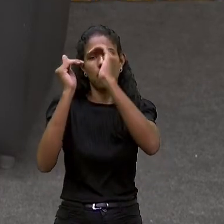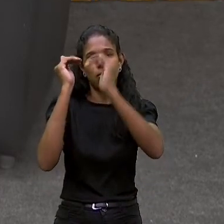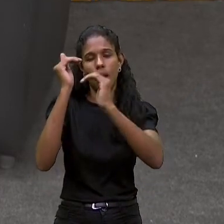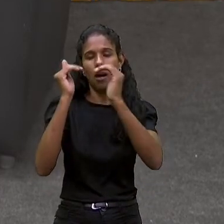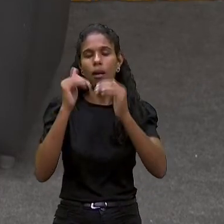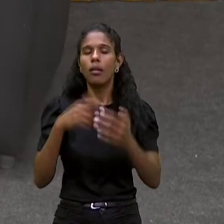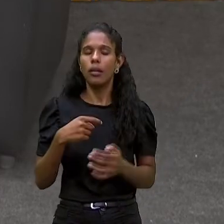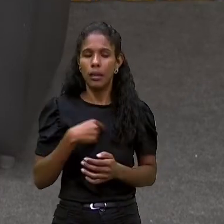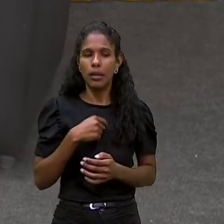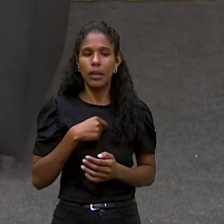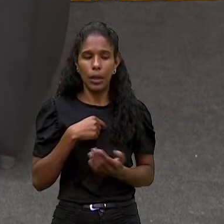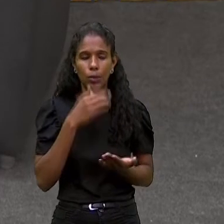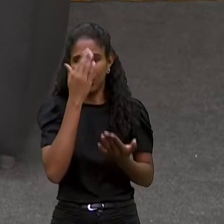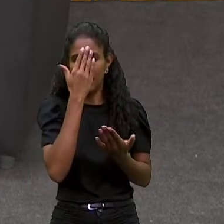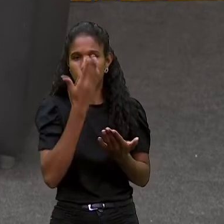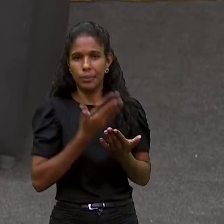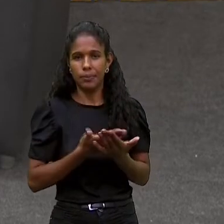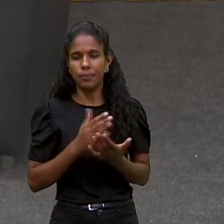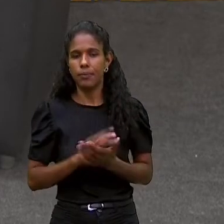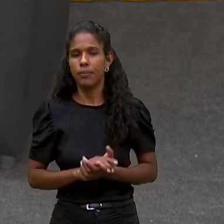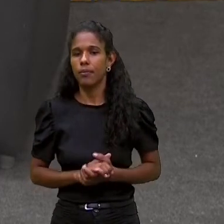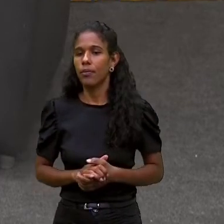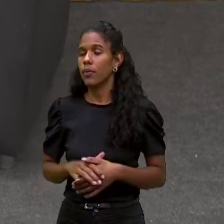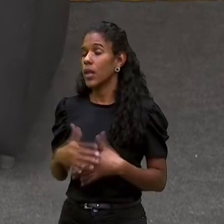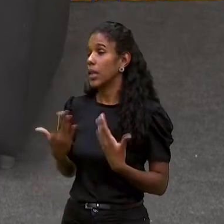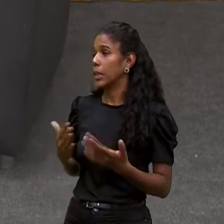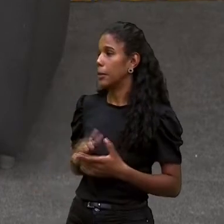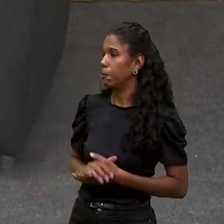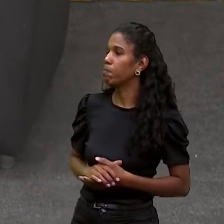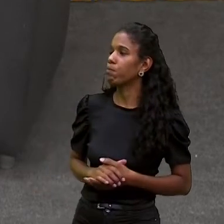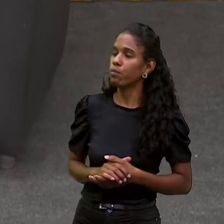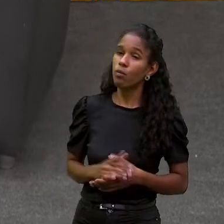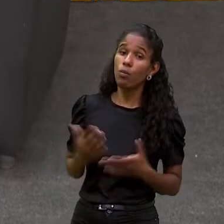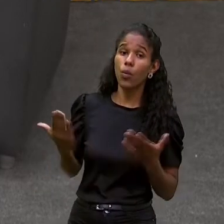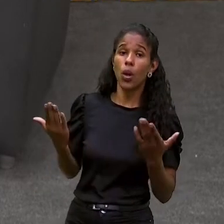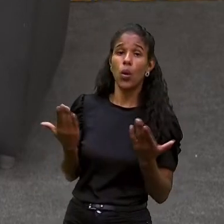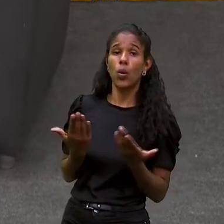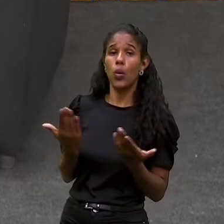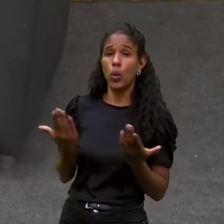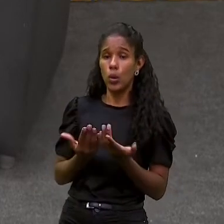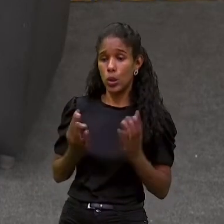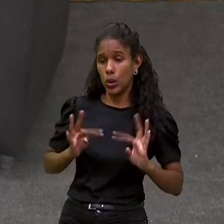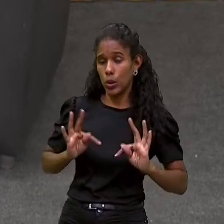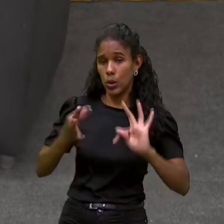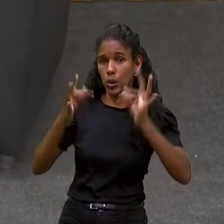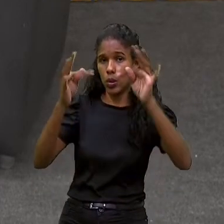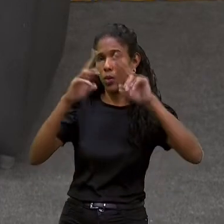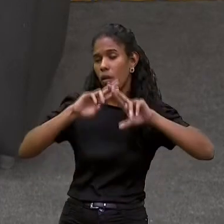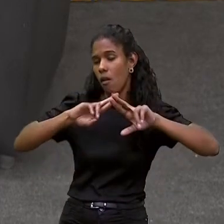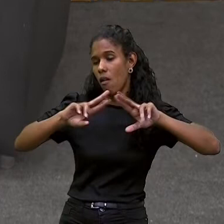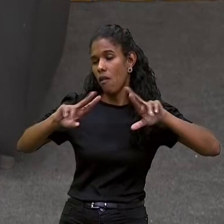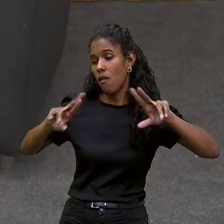sentido mesmo. Devido à tecnologia, hoje em dia é muito comum as pessoas lerem